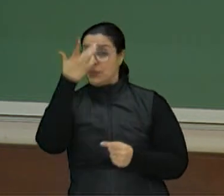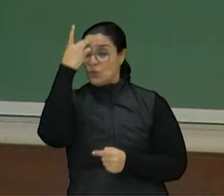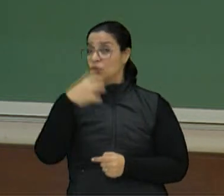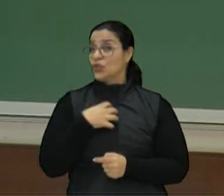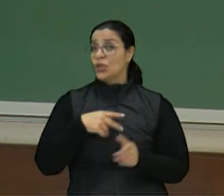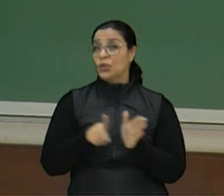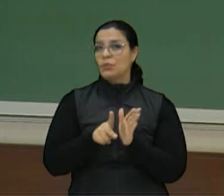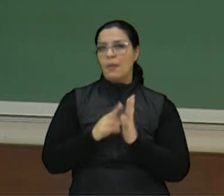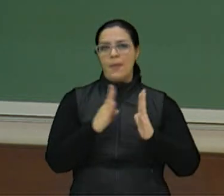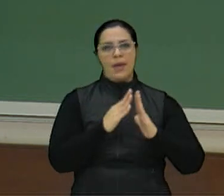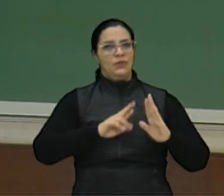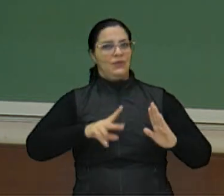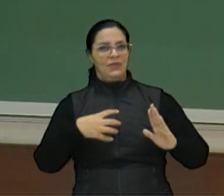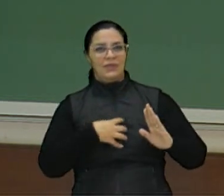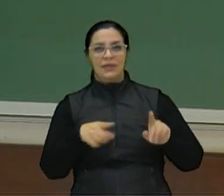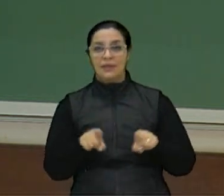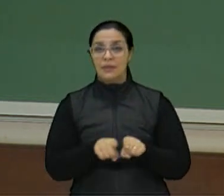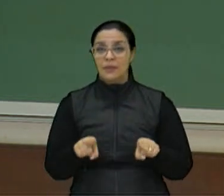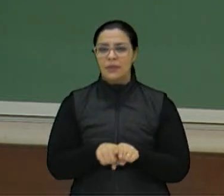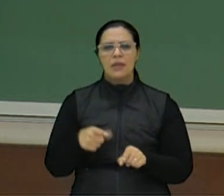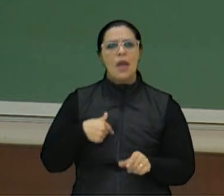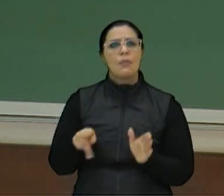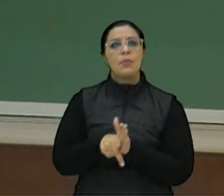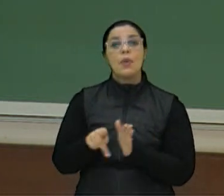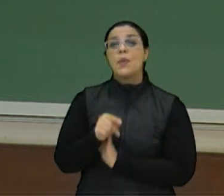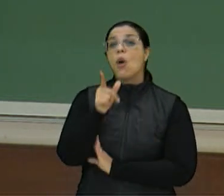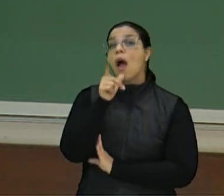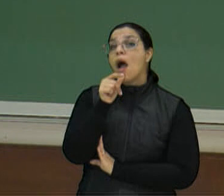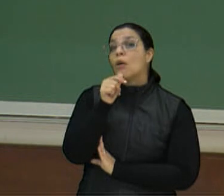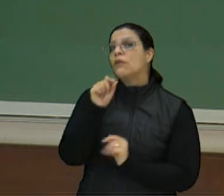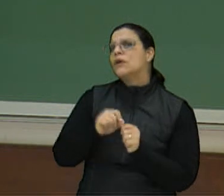aquilo que pode. E o que você faz com a questão da água?